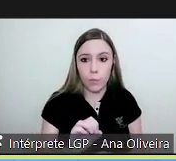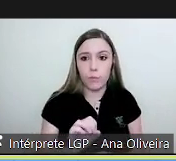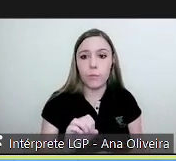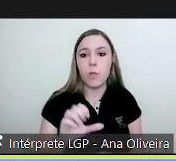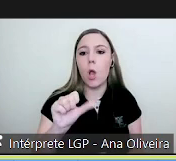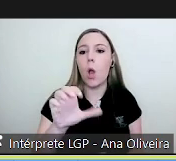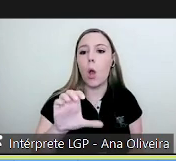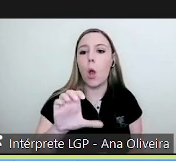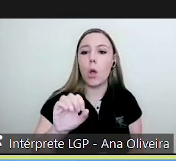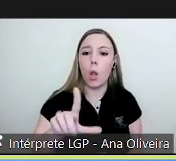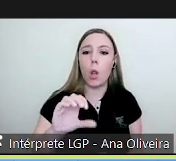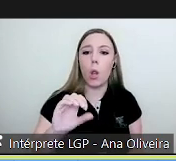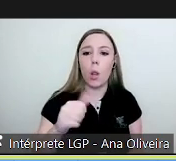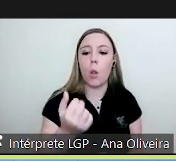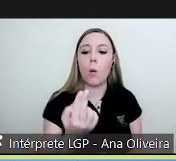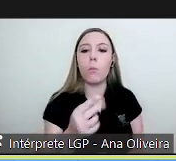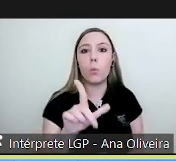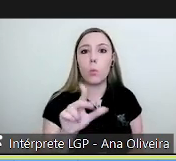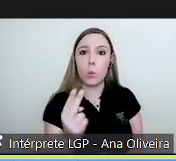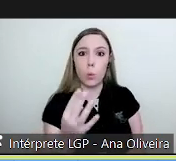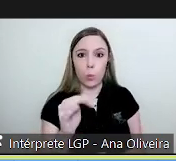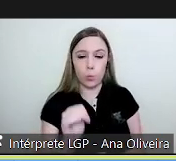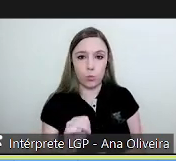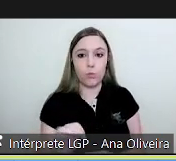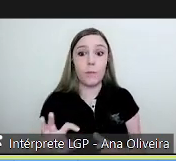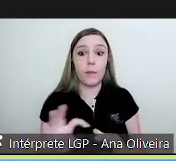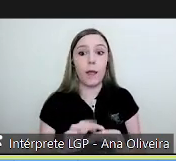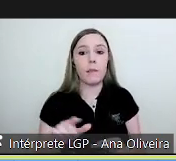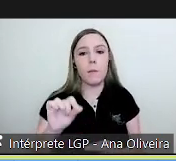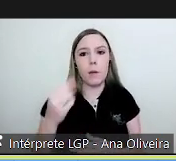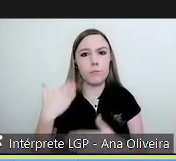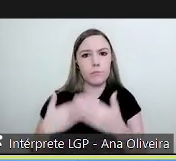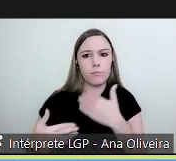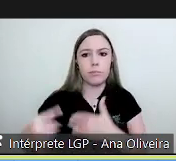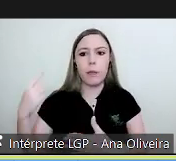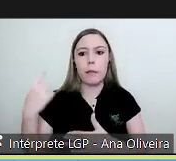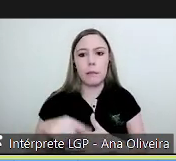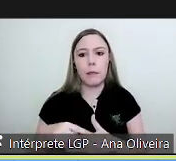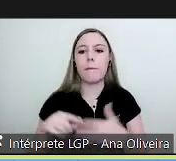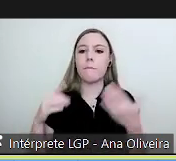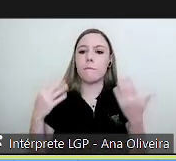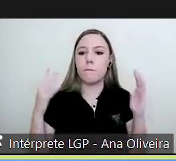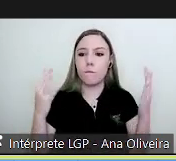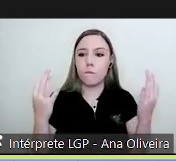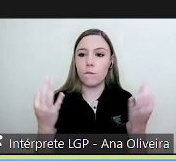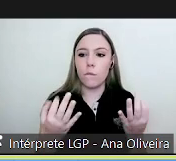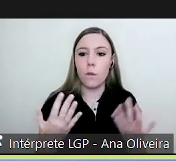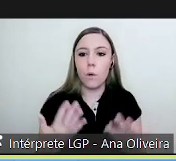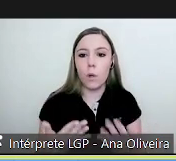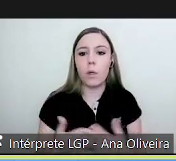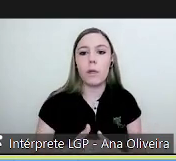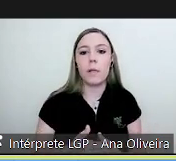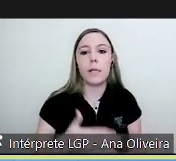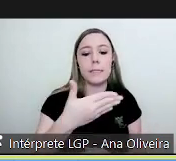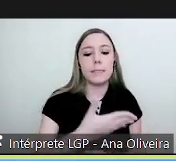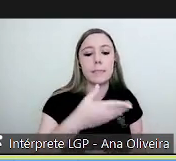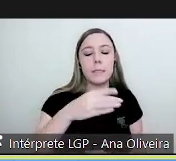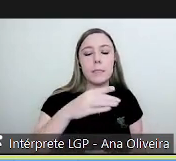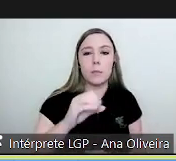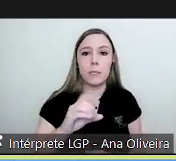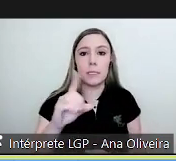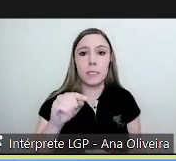Deste ponto de vista, temos também, desde há muitos anos, uma base florestal que neste momento são cerca de 106 mil hectares, que